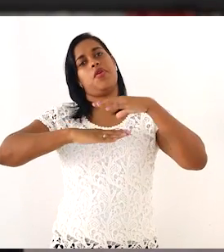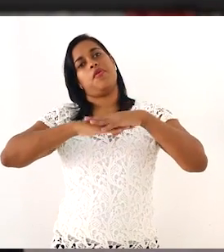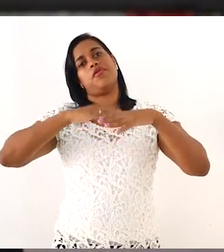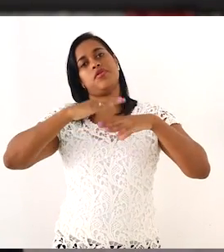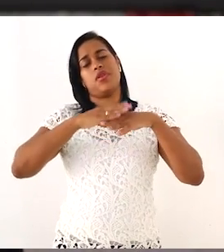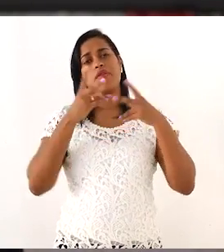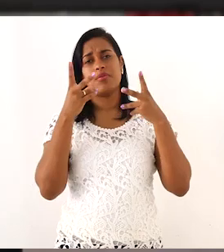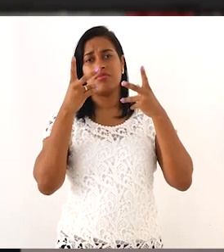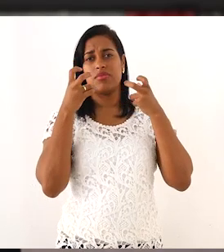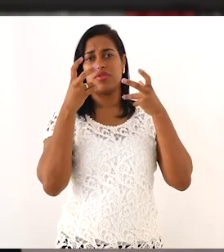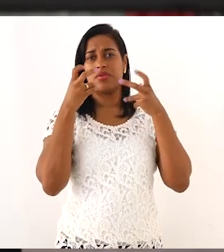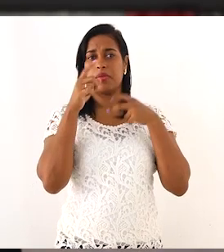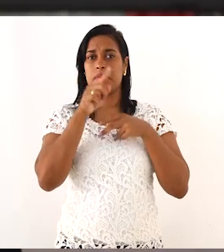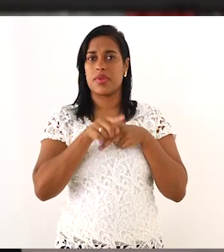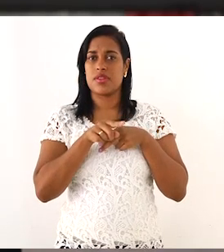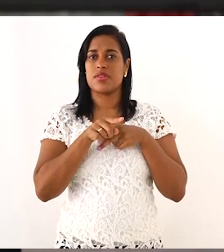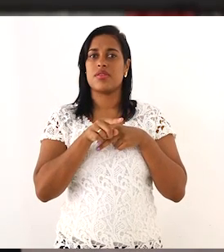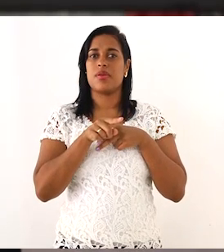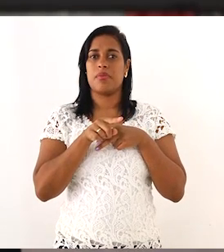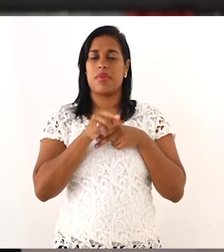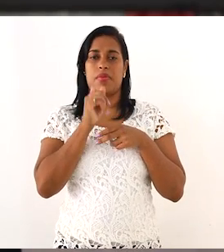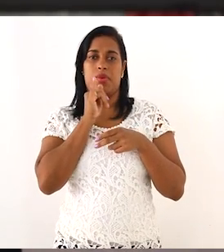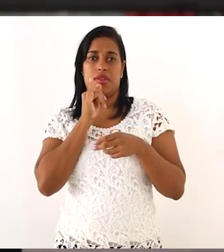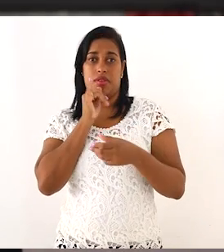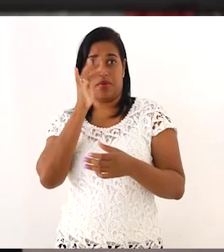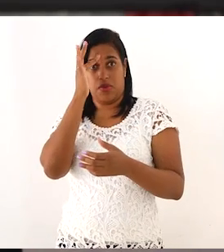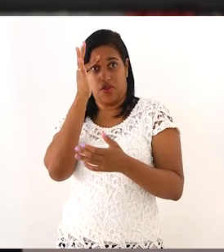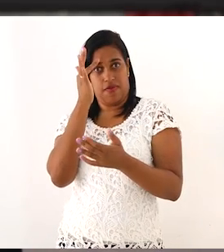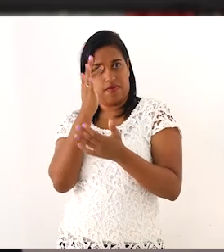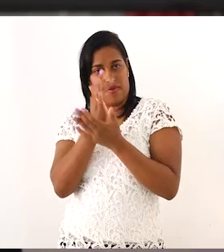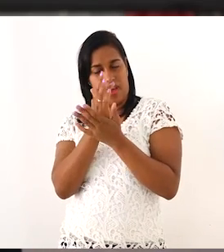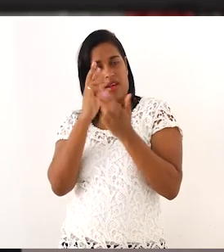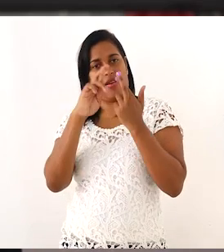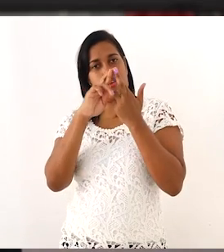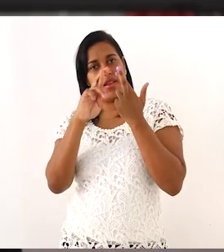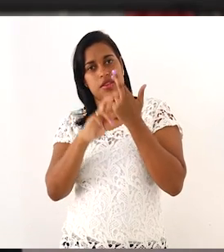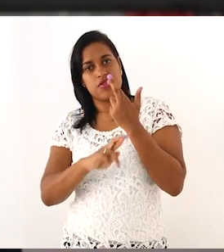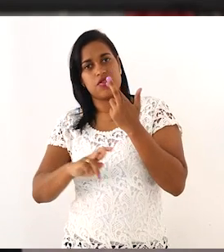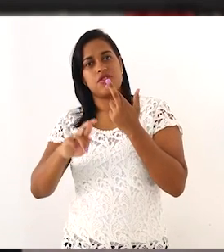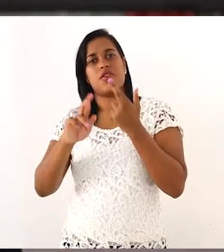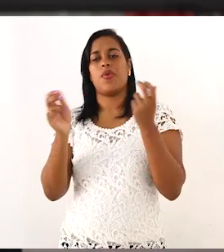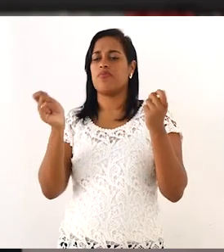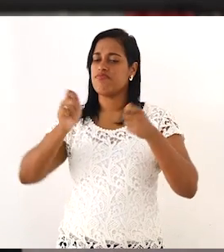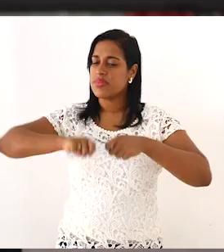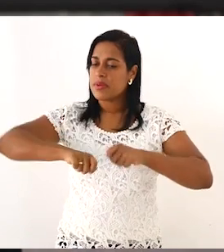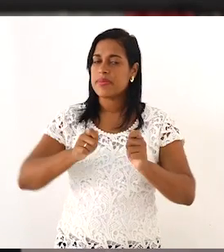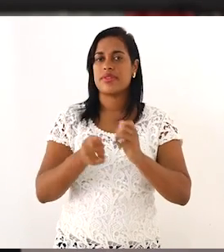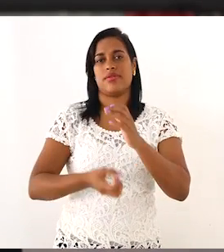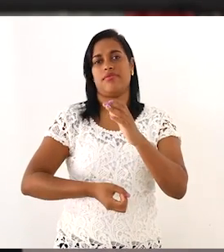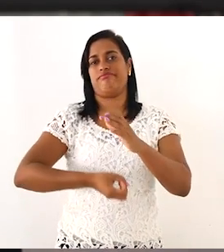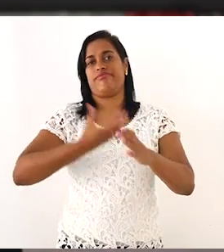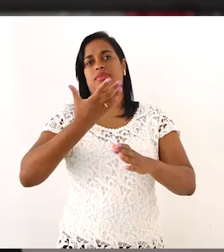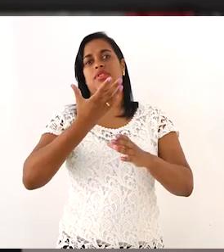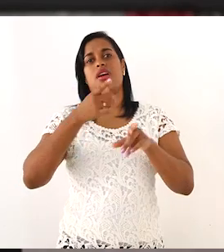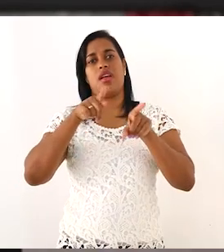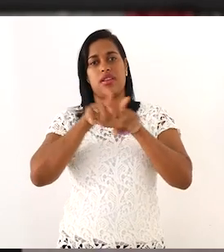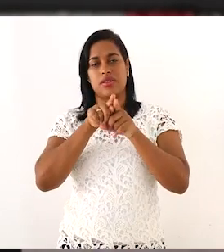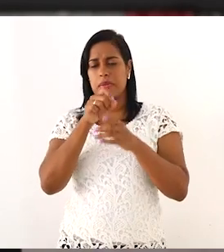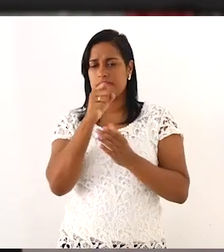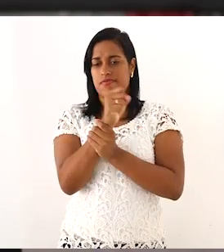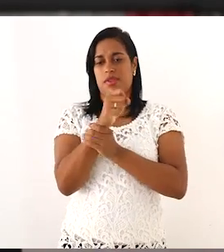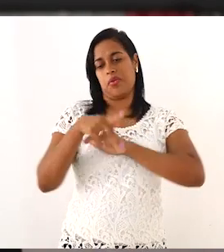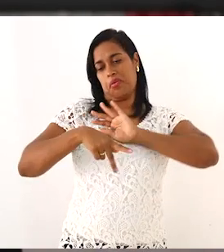Vamos perceber que elementos como fé, crença, capacidade criativa e